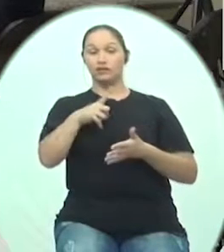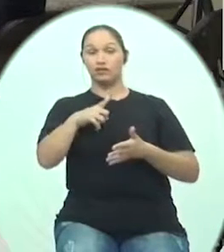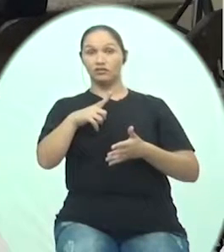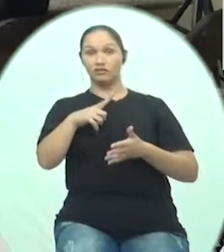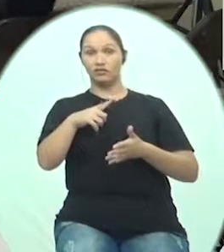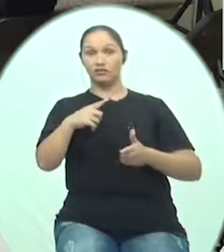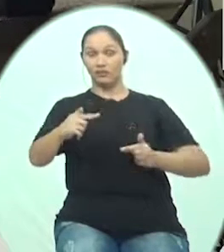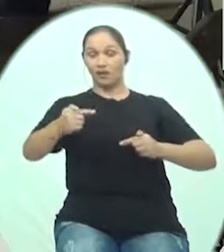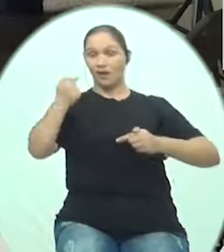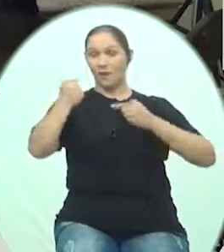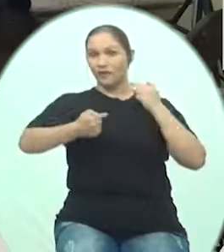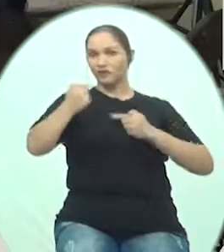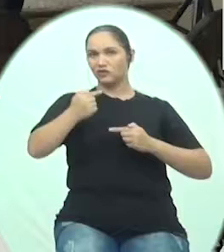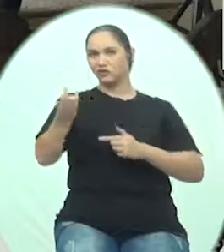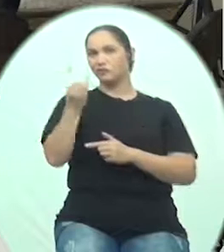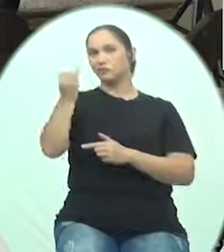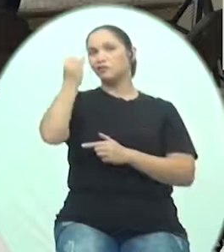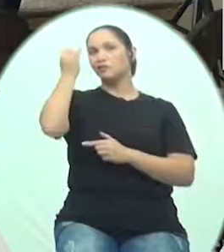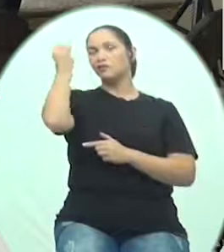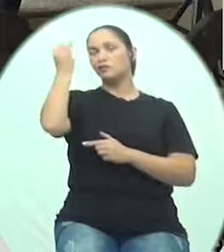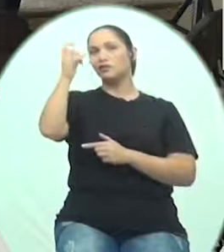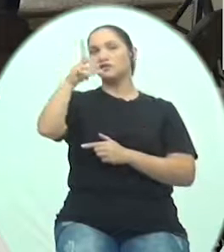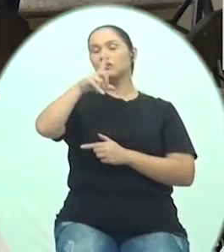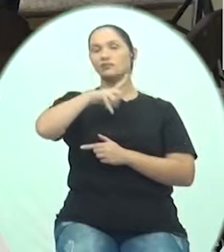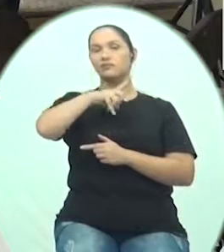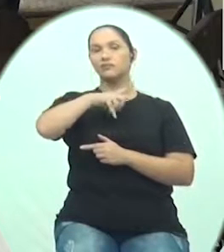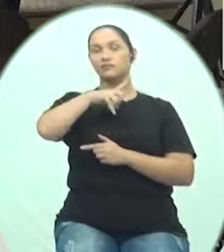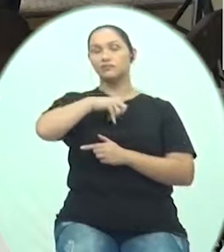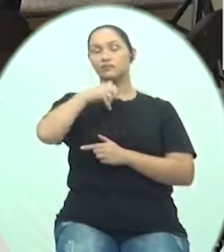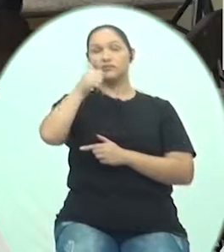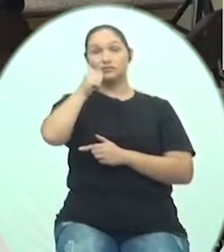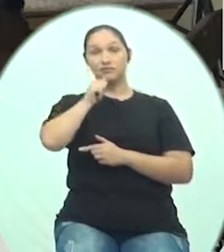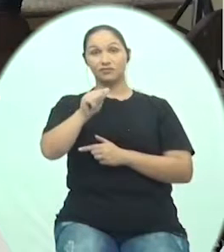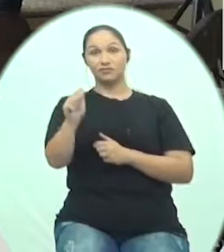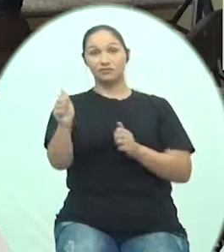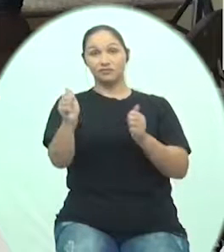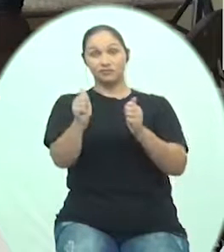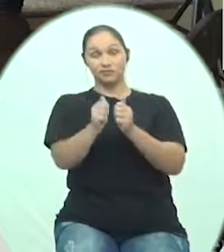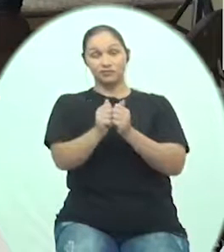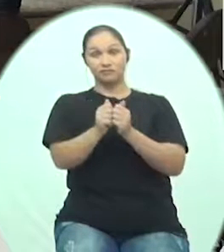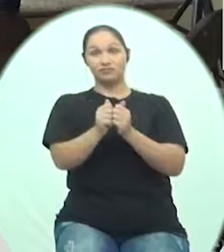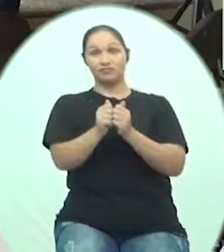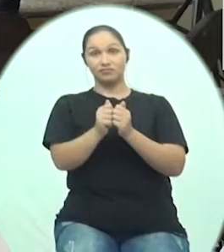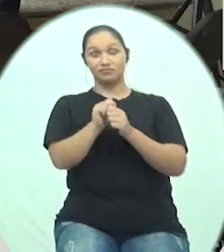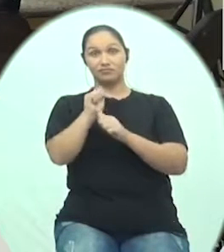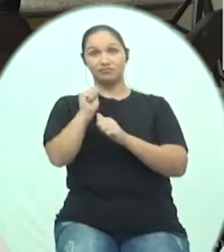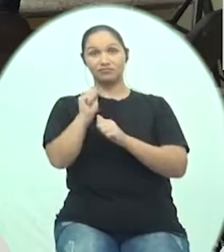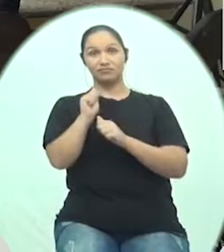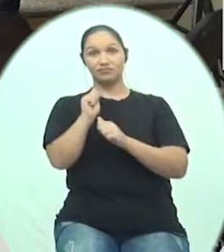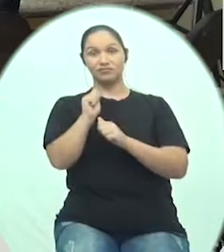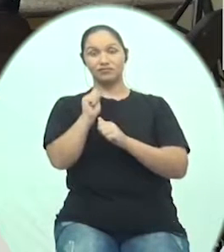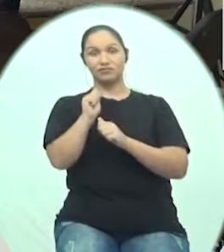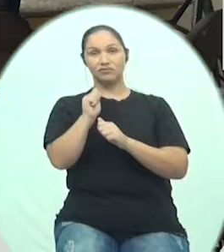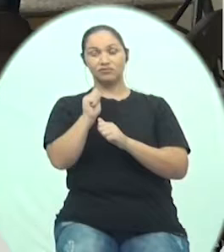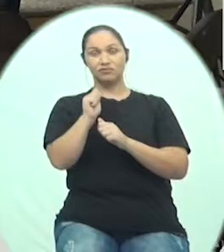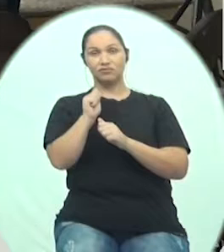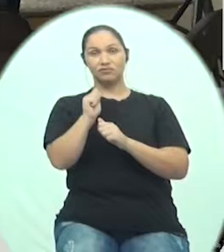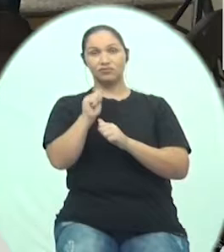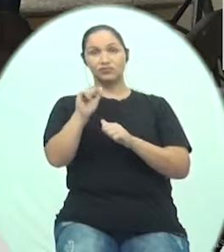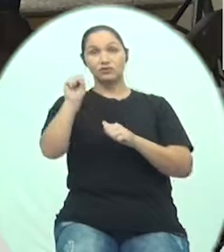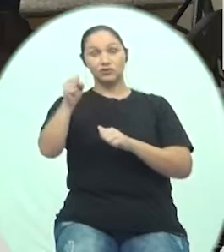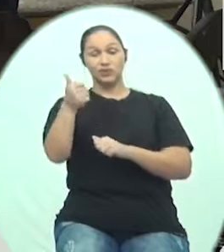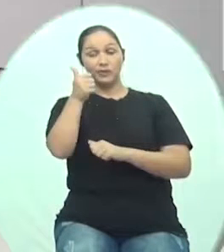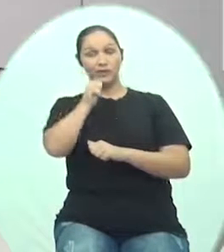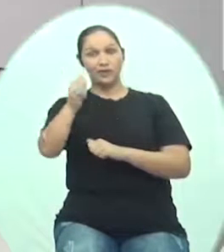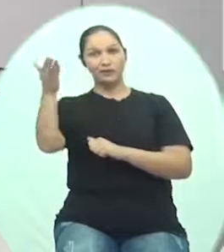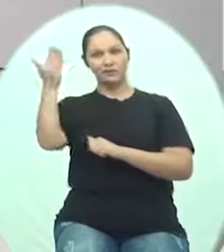presentes algumas dessas escolhedeiras lhe dou a parte Vereador Eh boa noite obrigado pela parte eh muito bacana esse